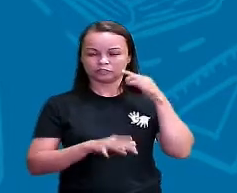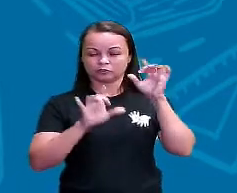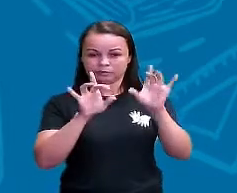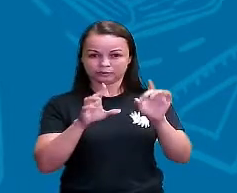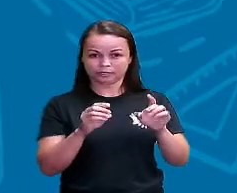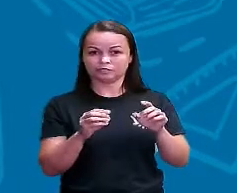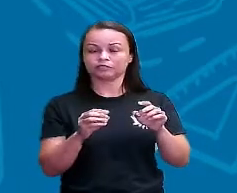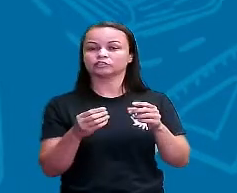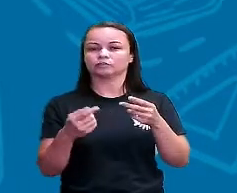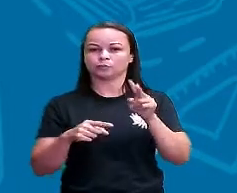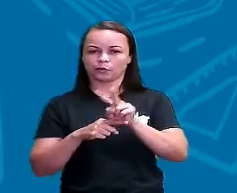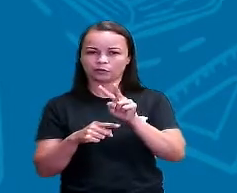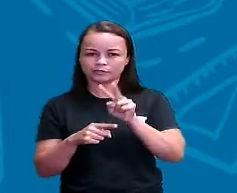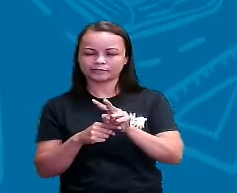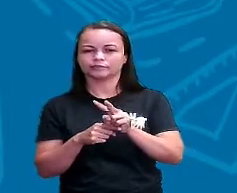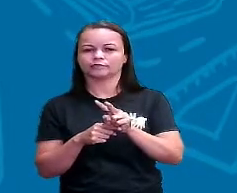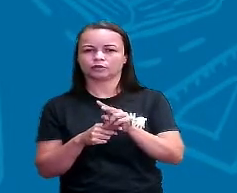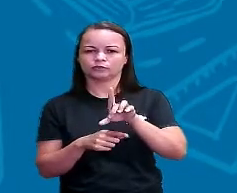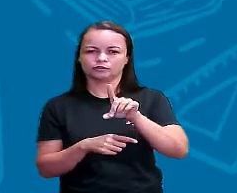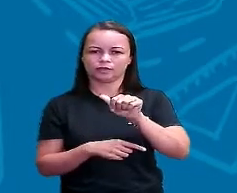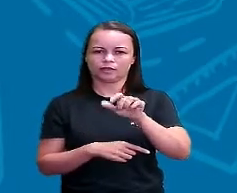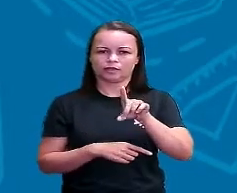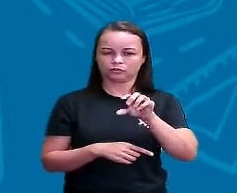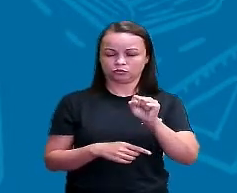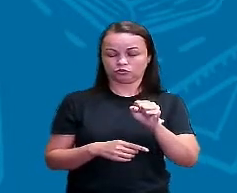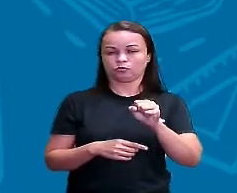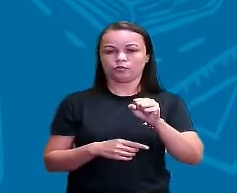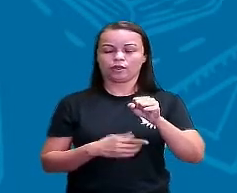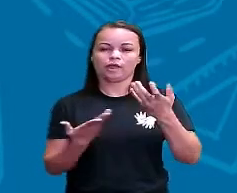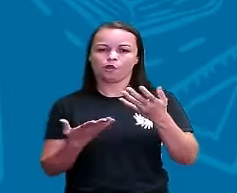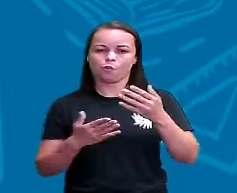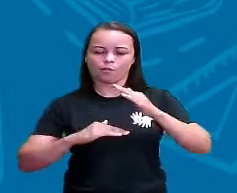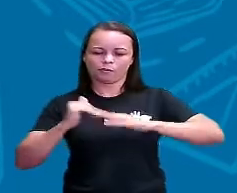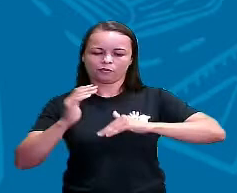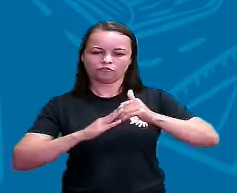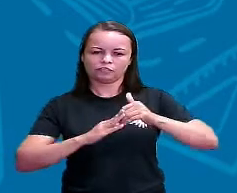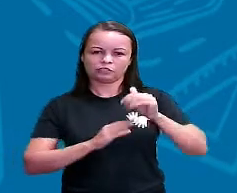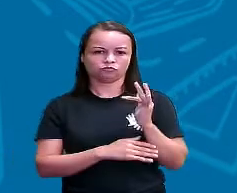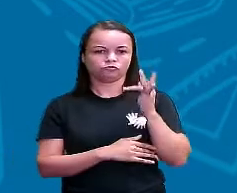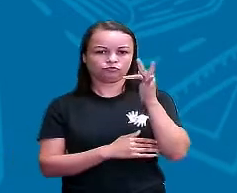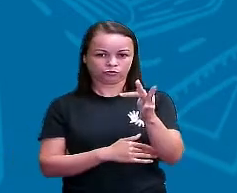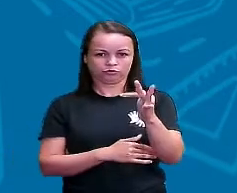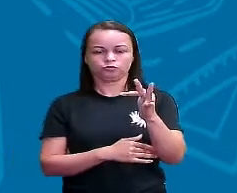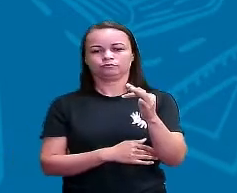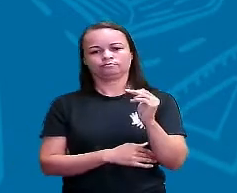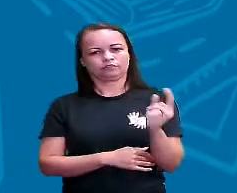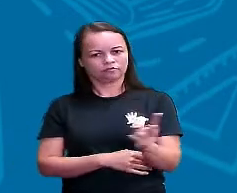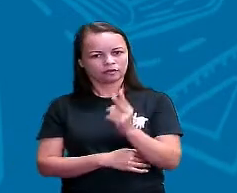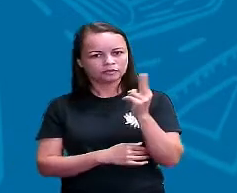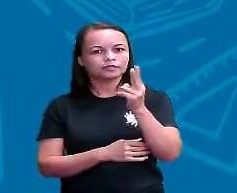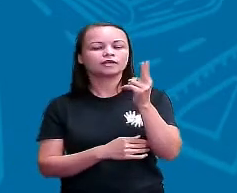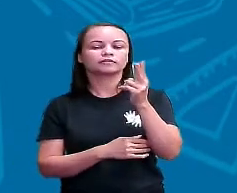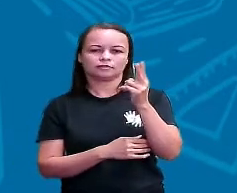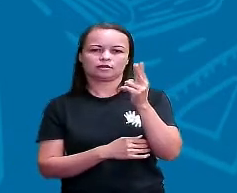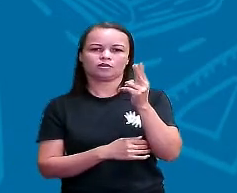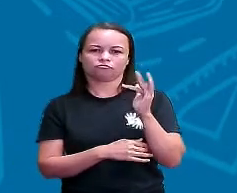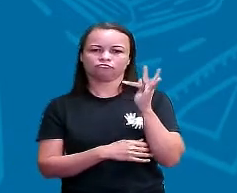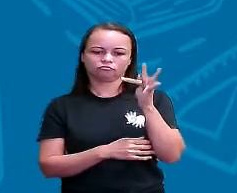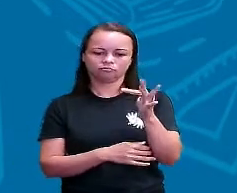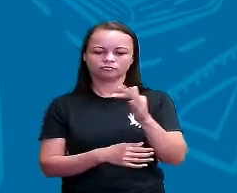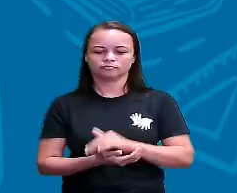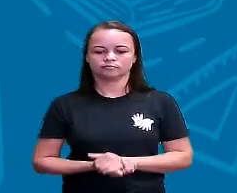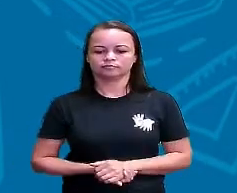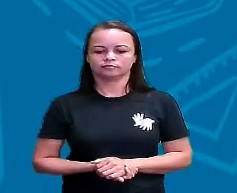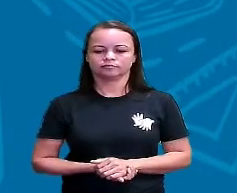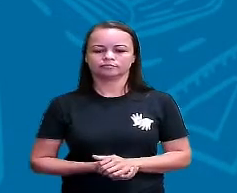proteção de dados, é uma profissão do futuro, ou seja, tem uma tendência a grande valorização no futuro.